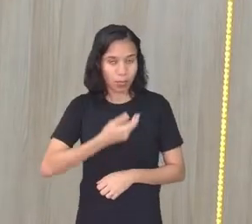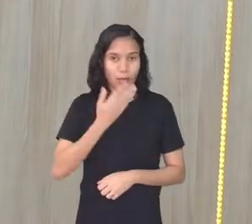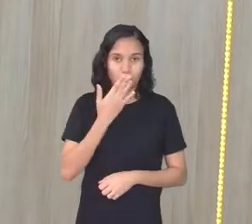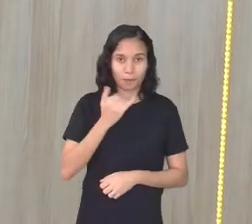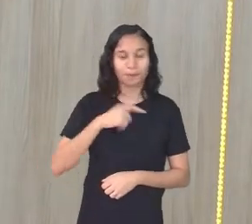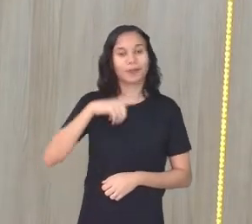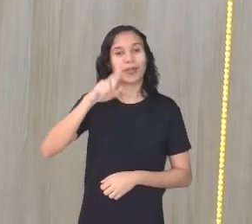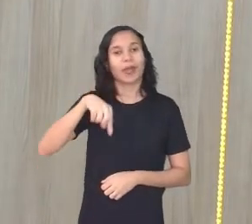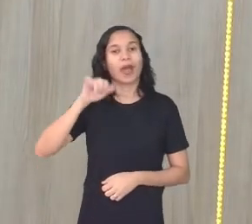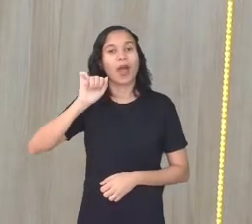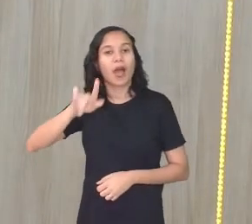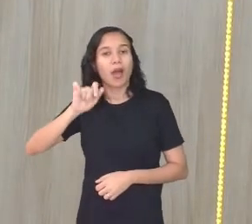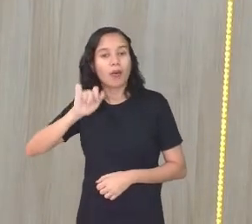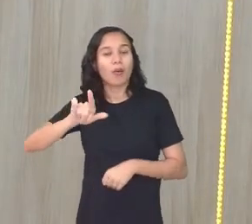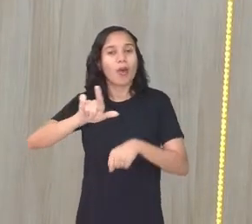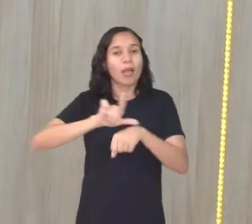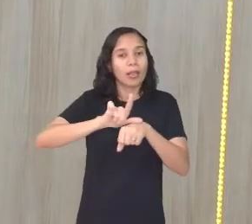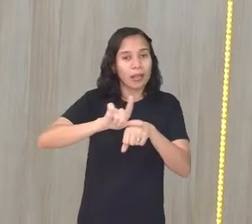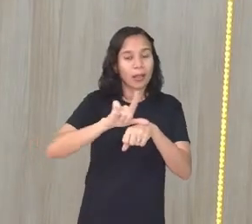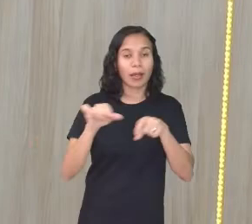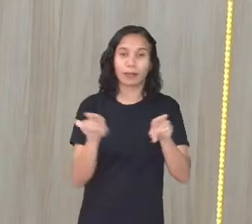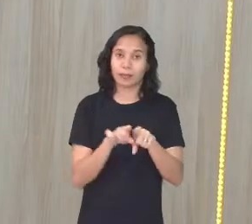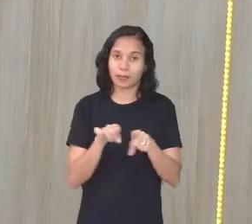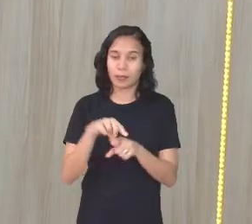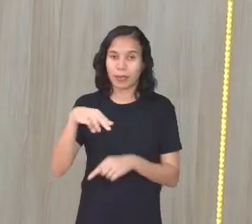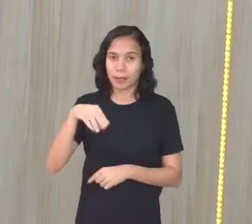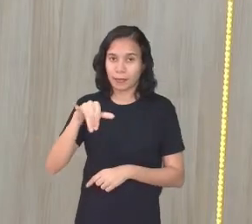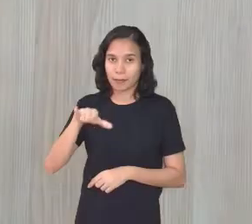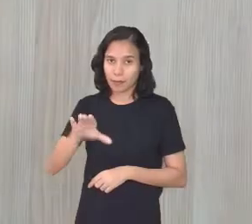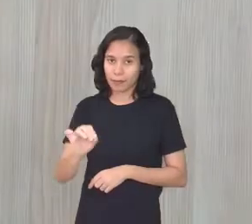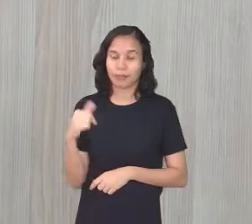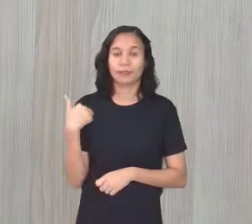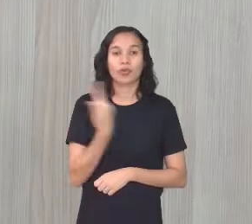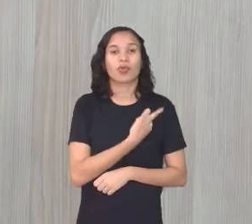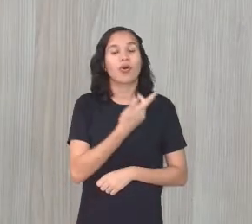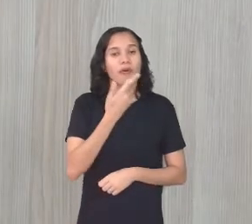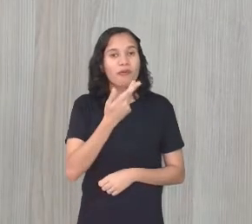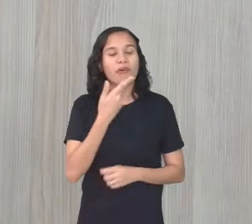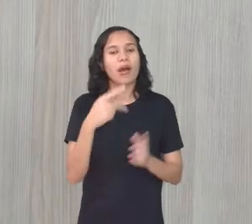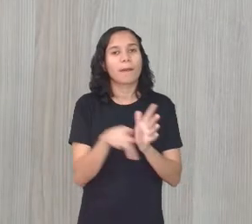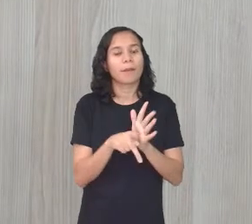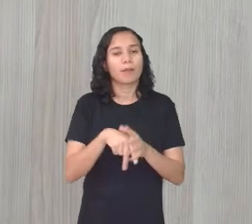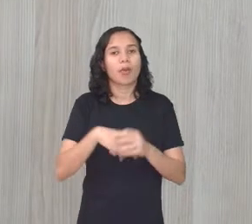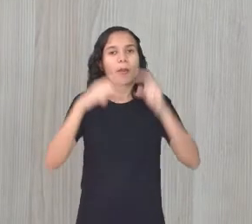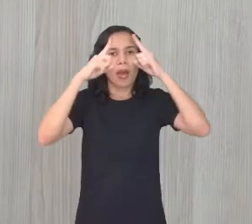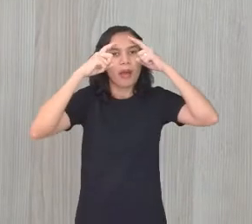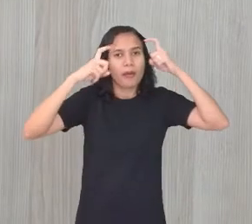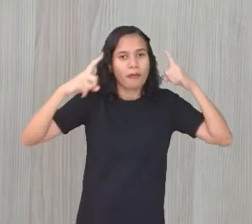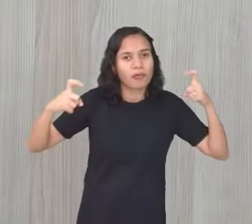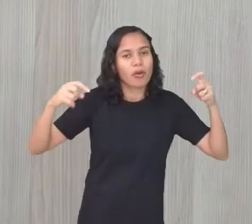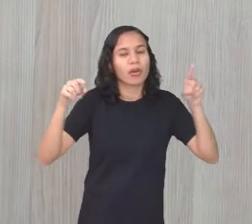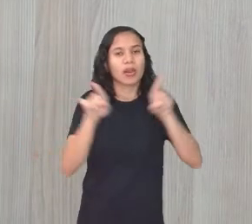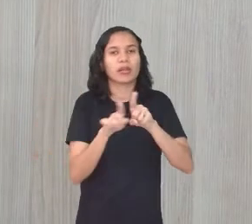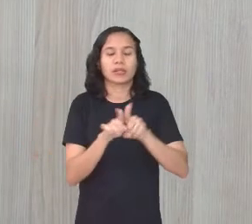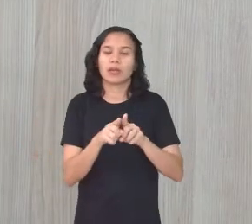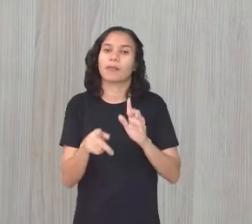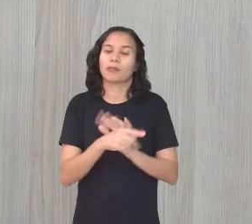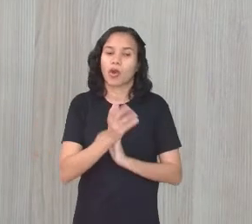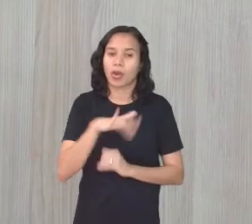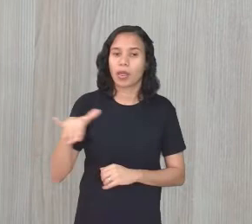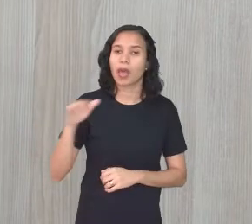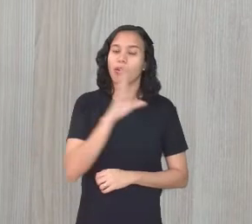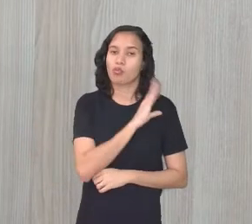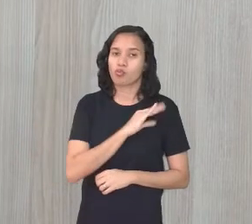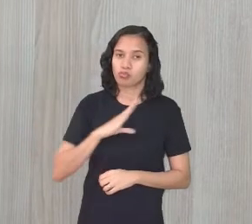agosto lilás. Que em maio também vemos também essa questão, né? Questão de exploração sexual com crianças e